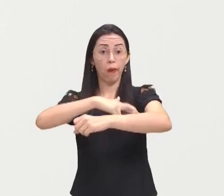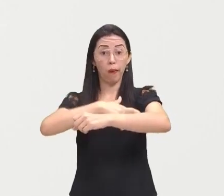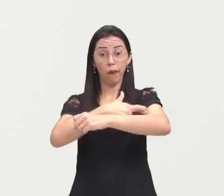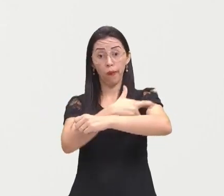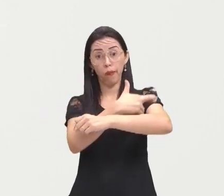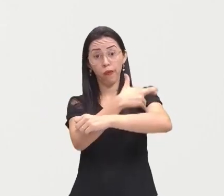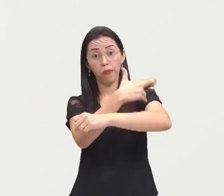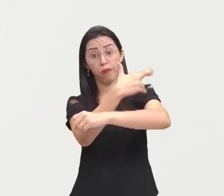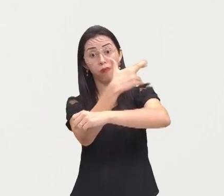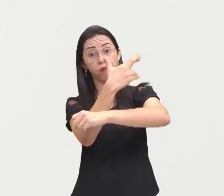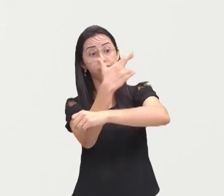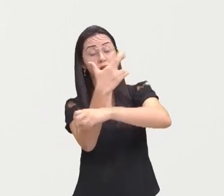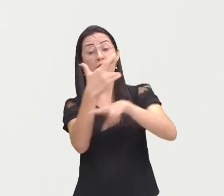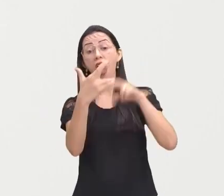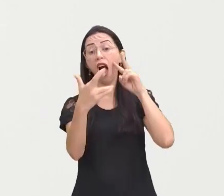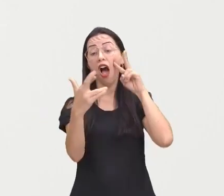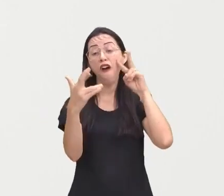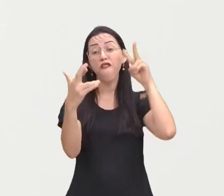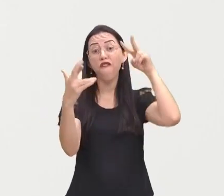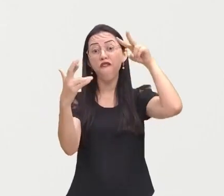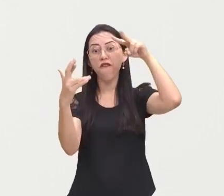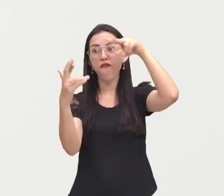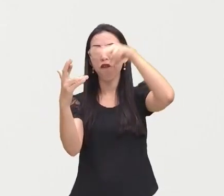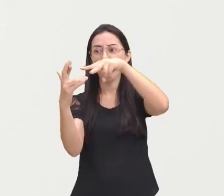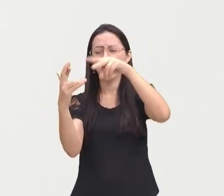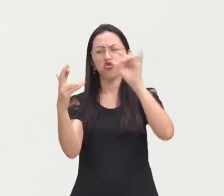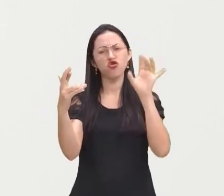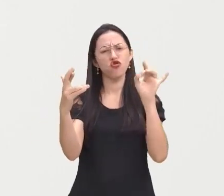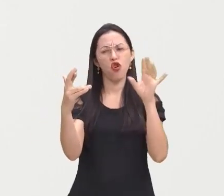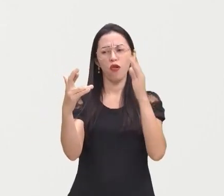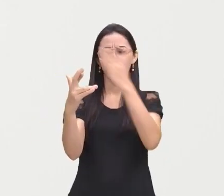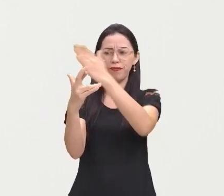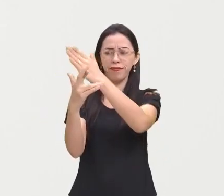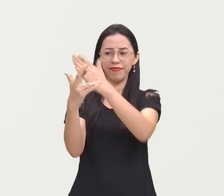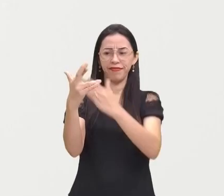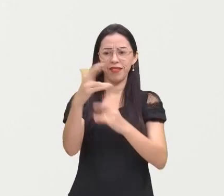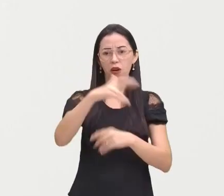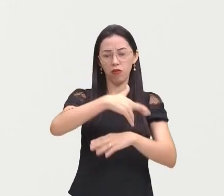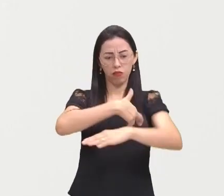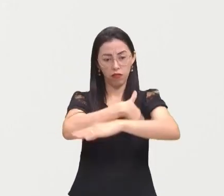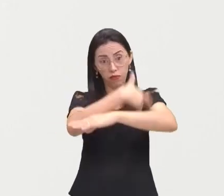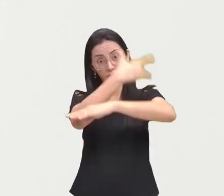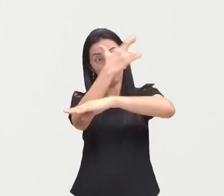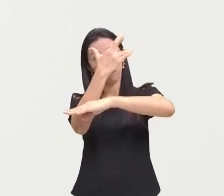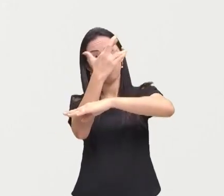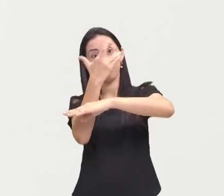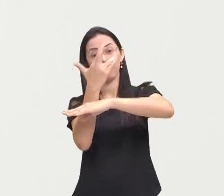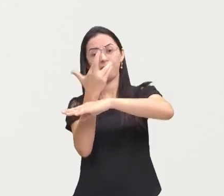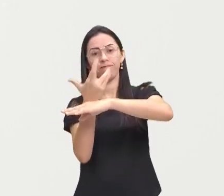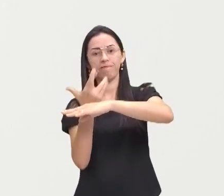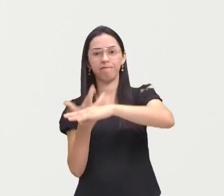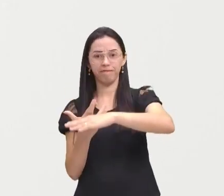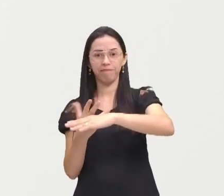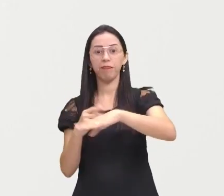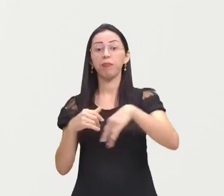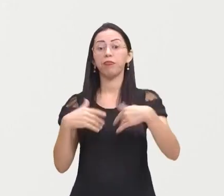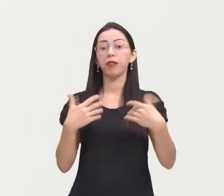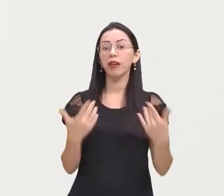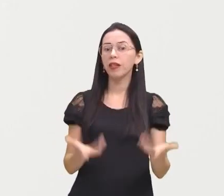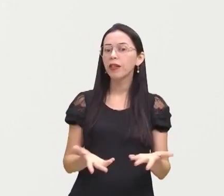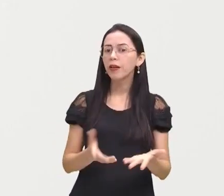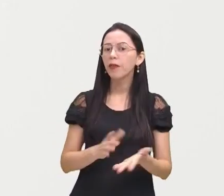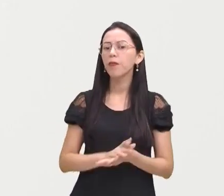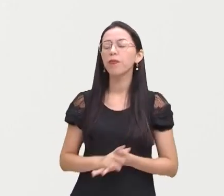só enxergamos o bumbum e a cauda. Então, olha só, crianças, a resposta para este desafio